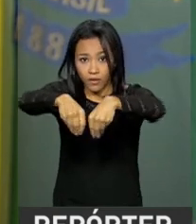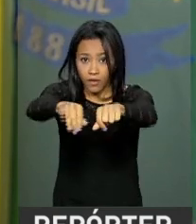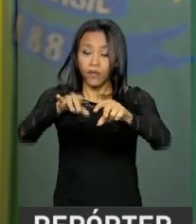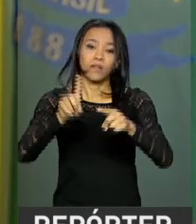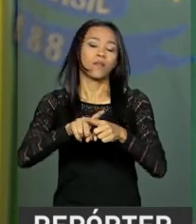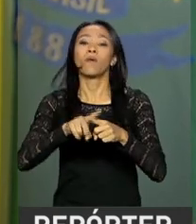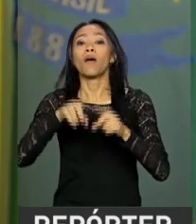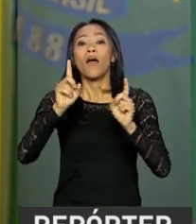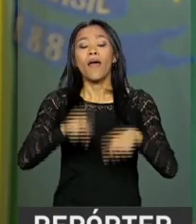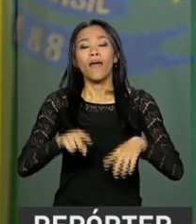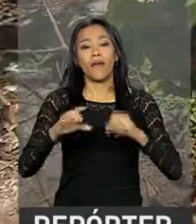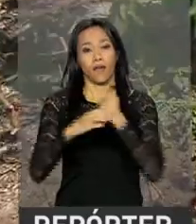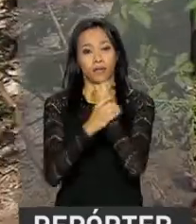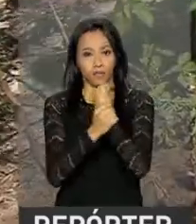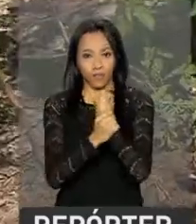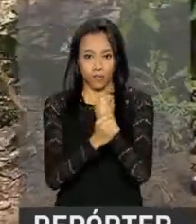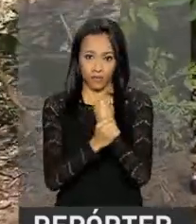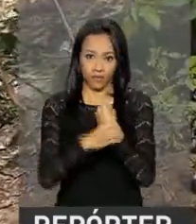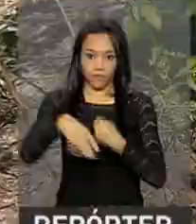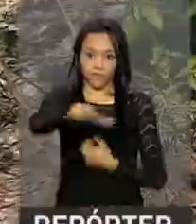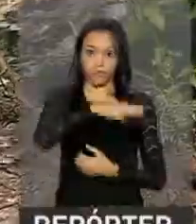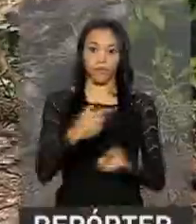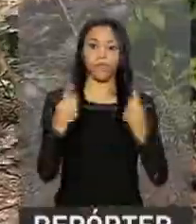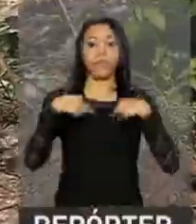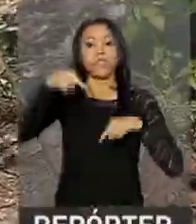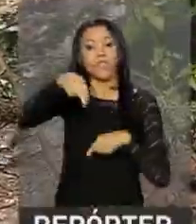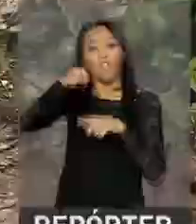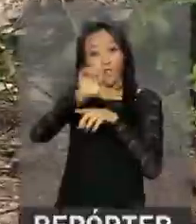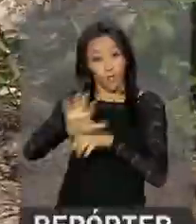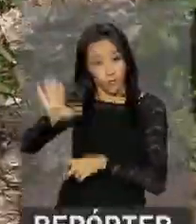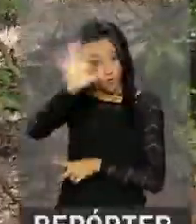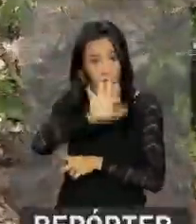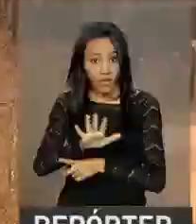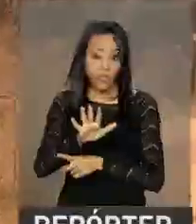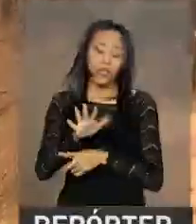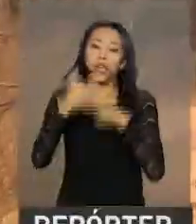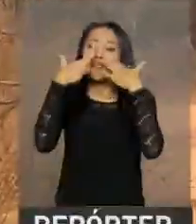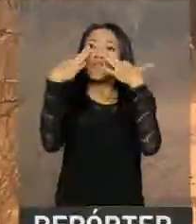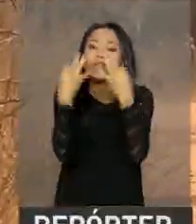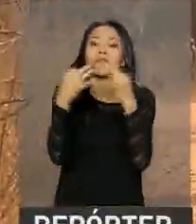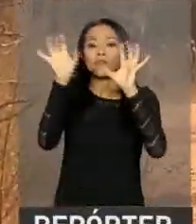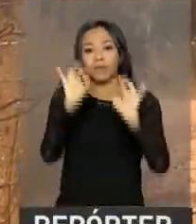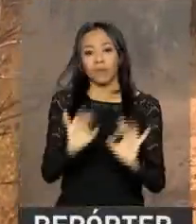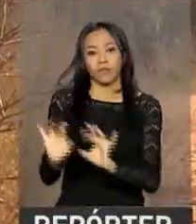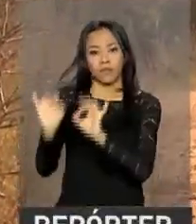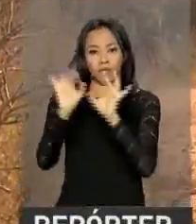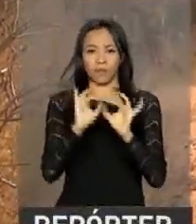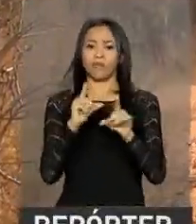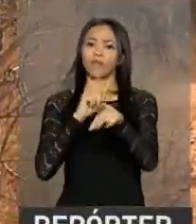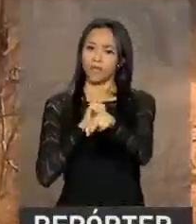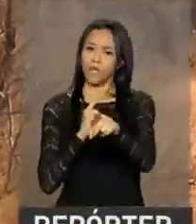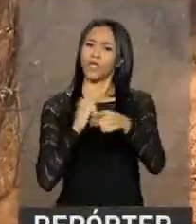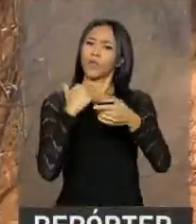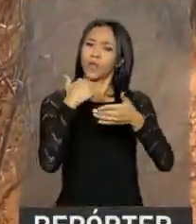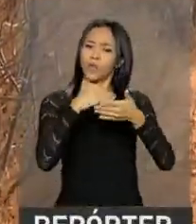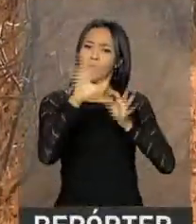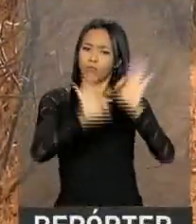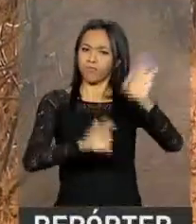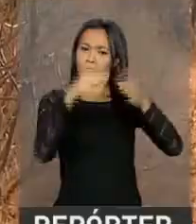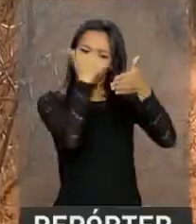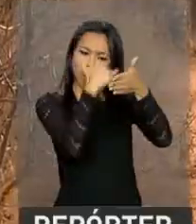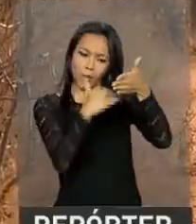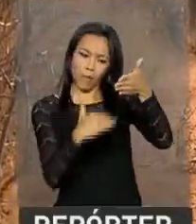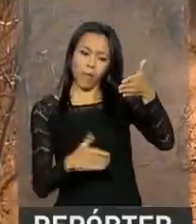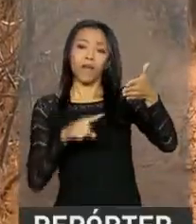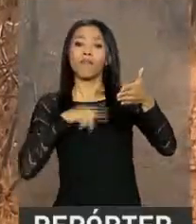segurança jurídica no campo ea região nordeste ganhou atenção especial além do programa garantia safra que vai garantir a